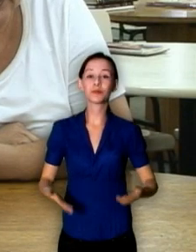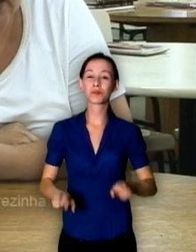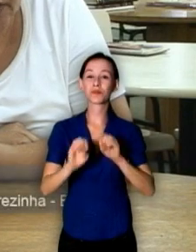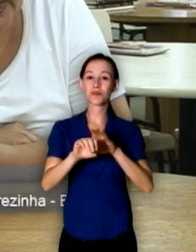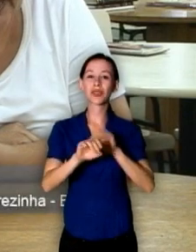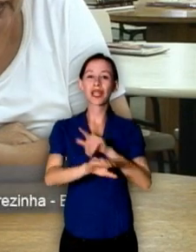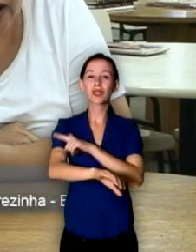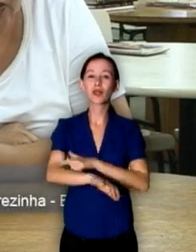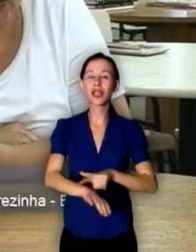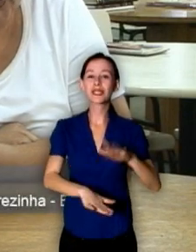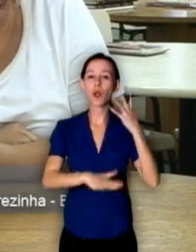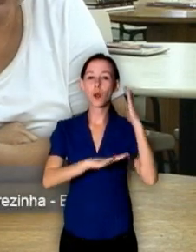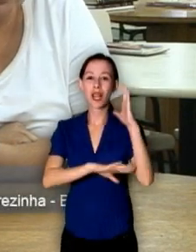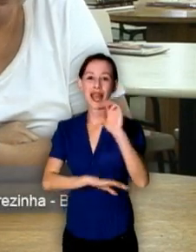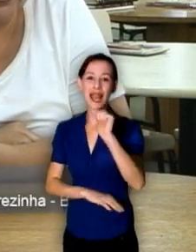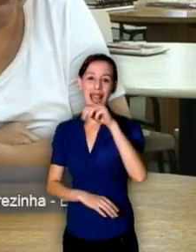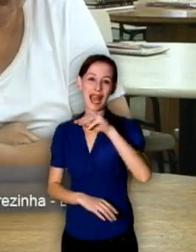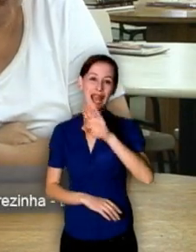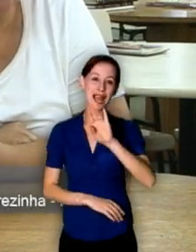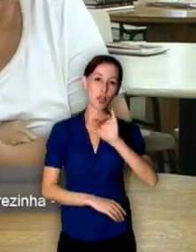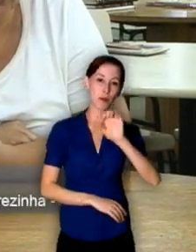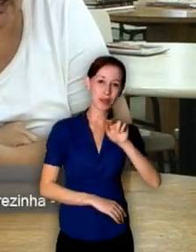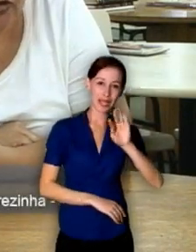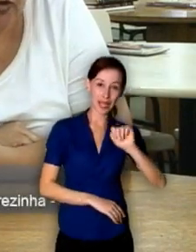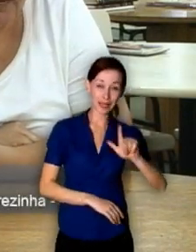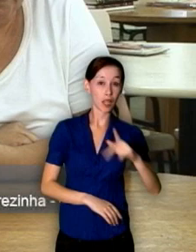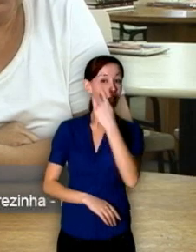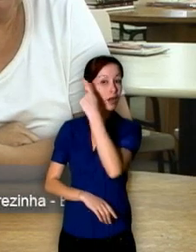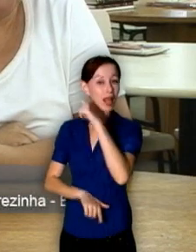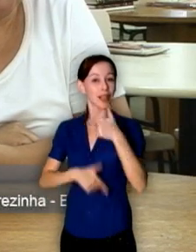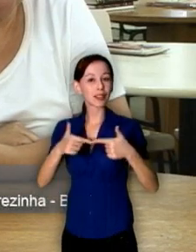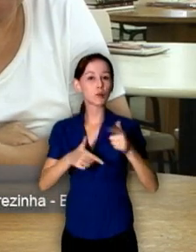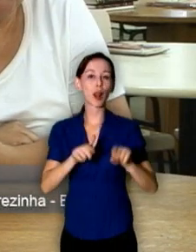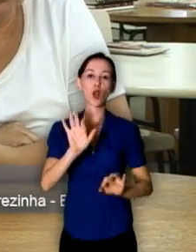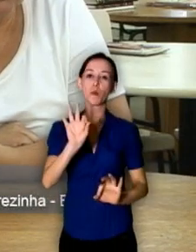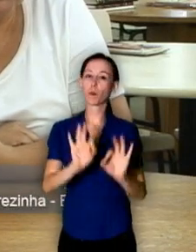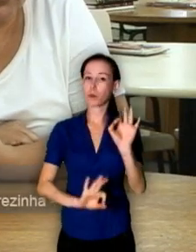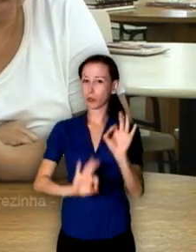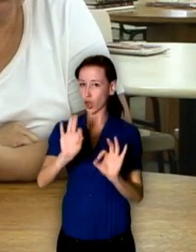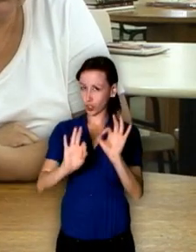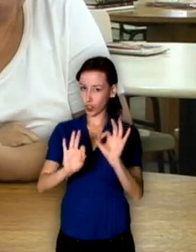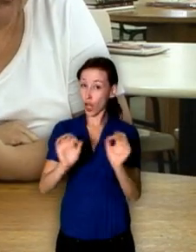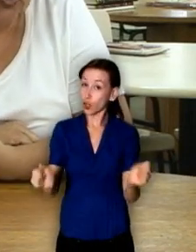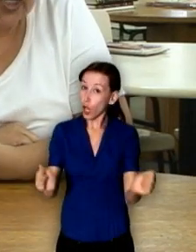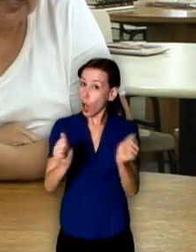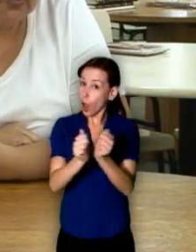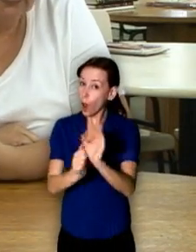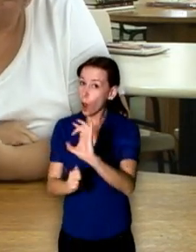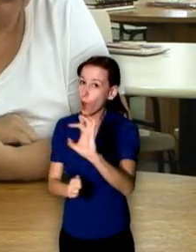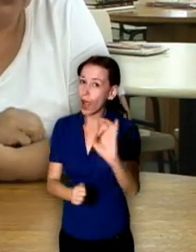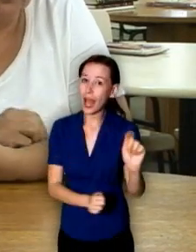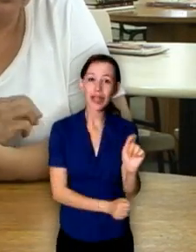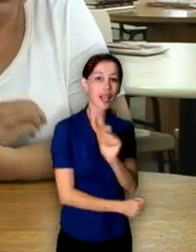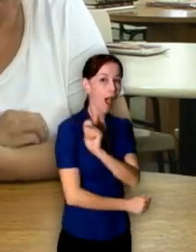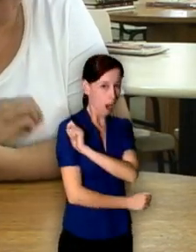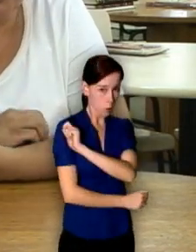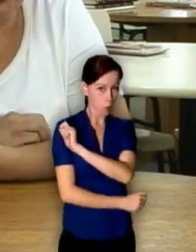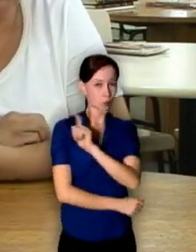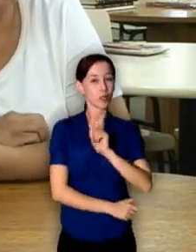Na educação ambiental, nós trabalhamos com projetos. Nós envolvemos os alunos em projetos que